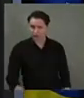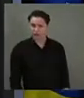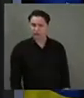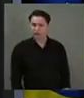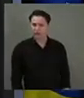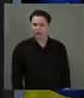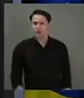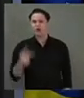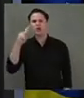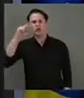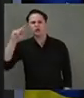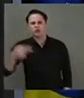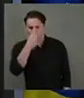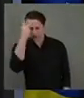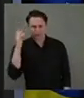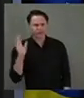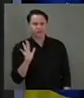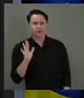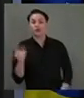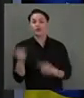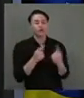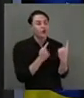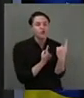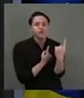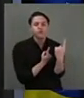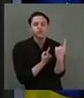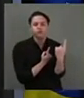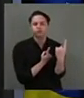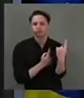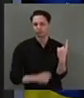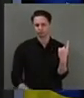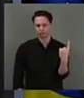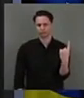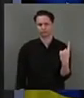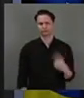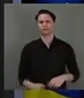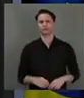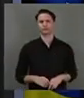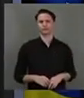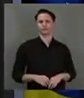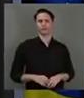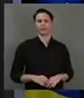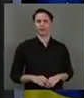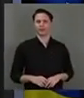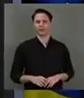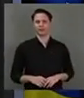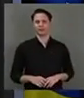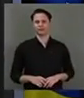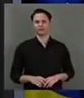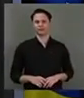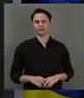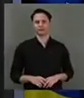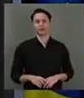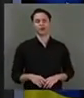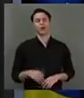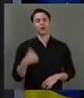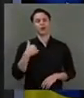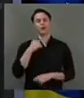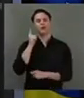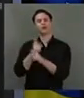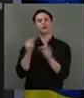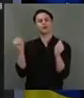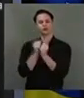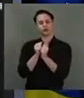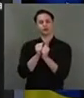2000, nem ele. Eu estive, senhor presidente, com a ministra Rosa